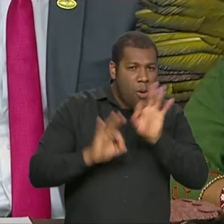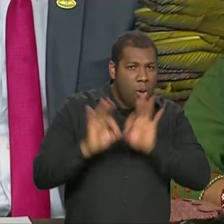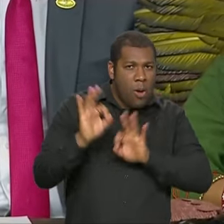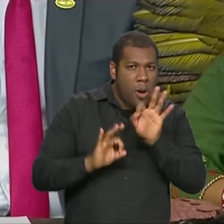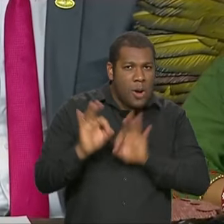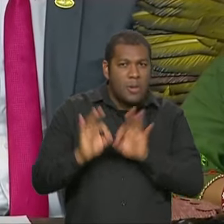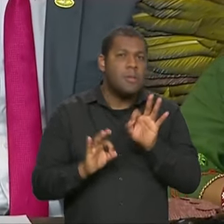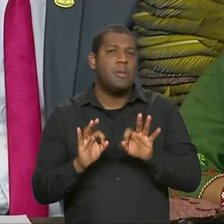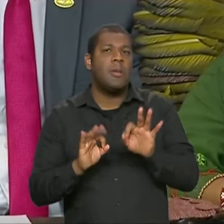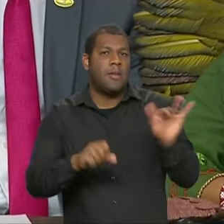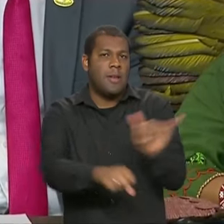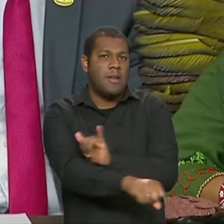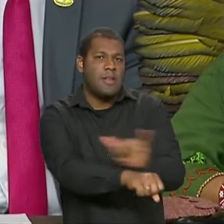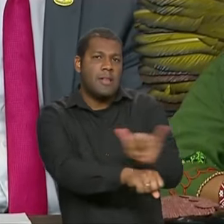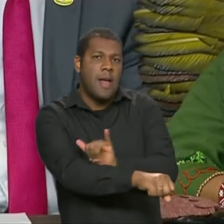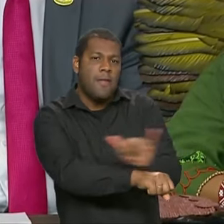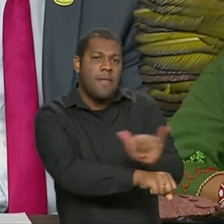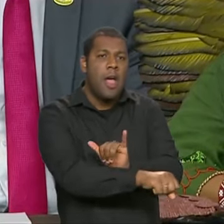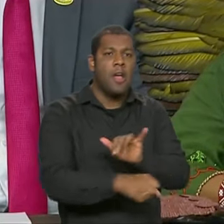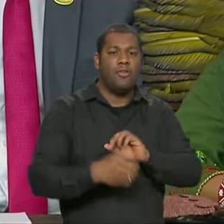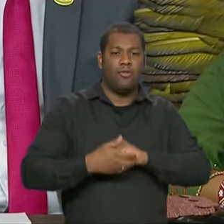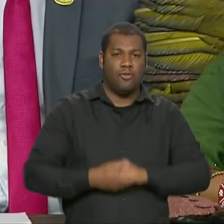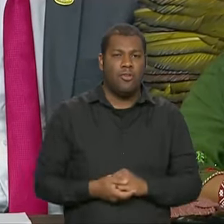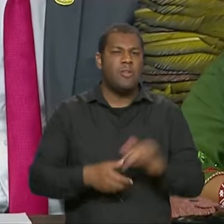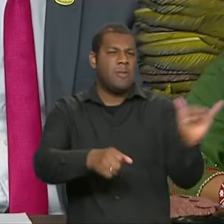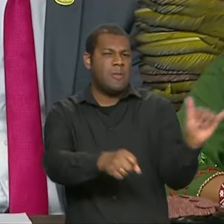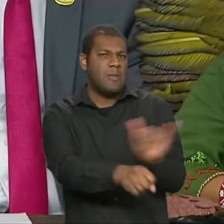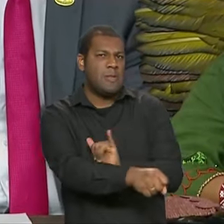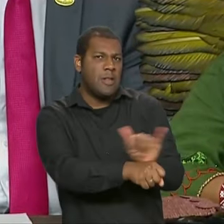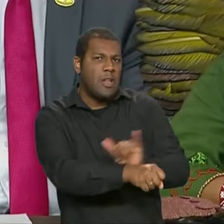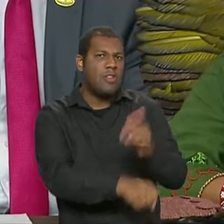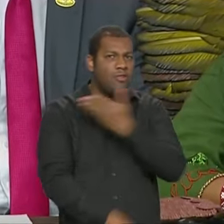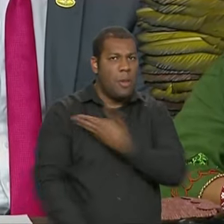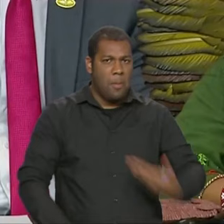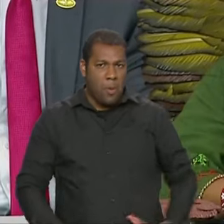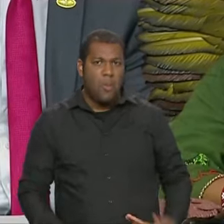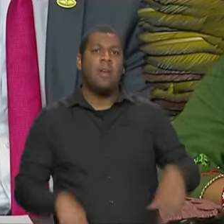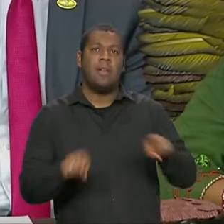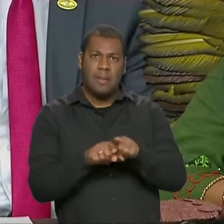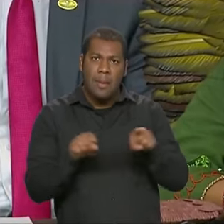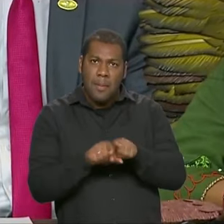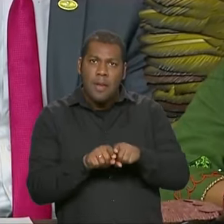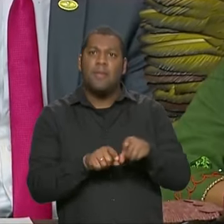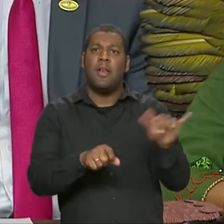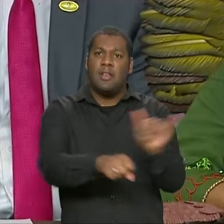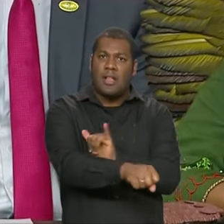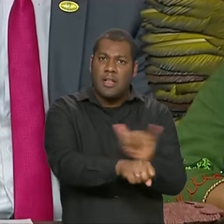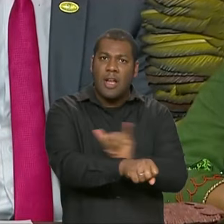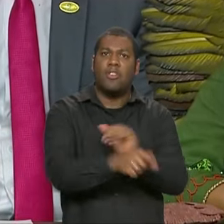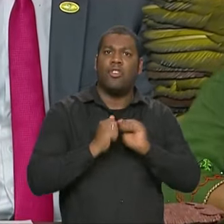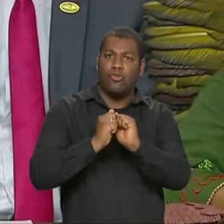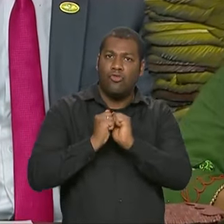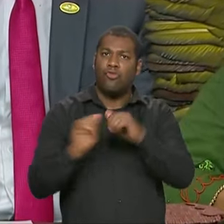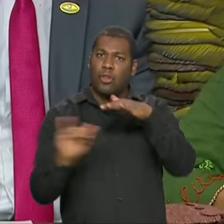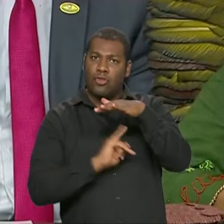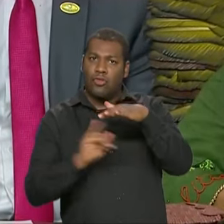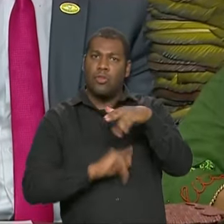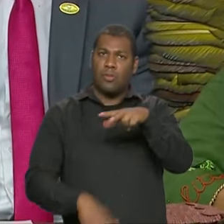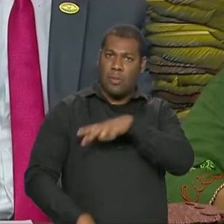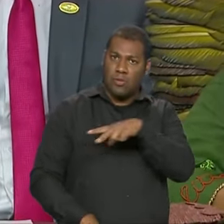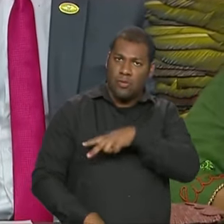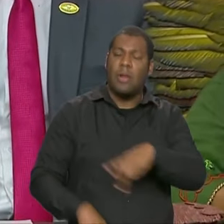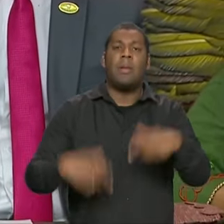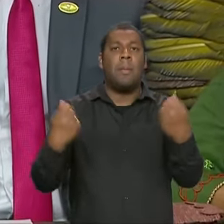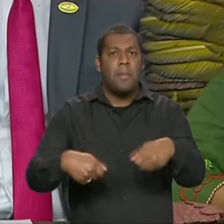conjugar ações que reúnam ações públicas e privadas. Precisamos de governos